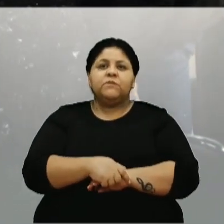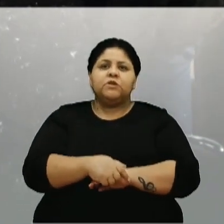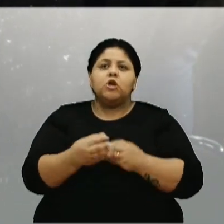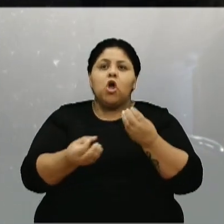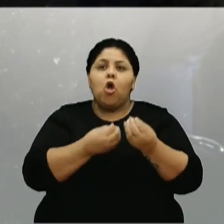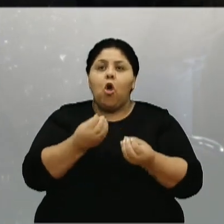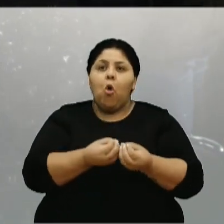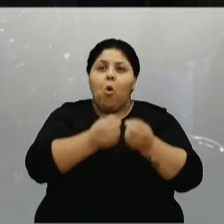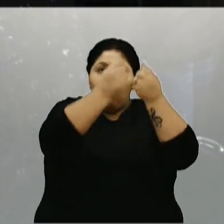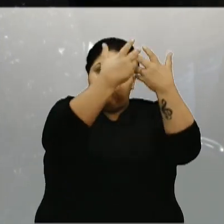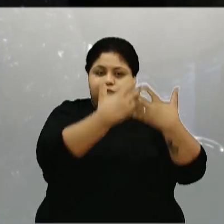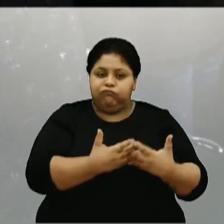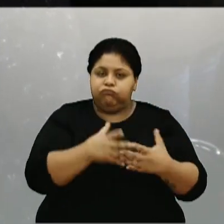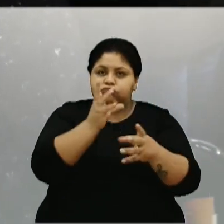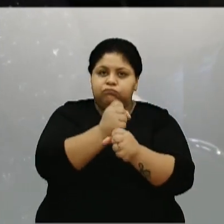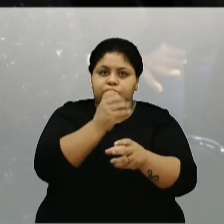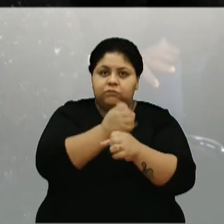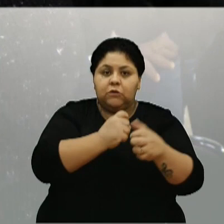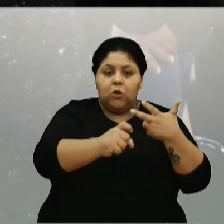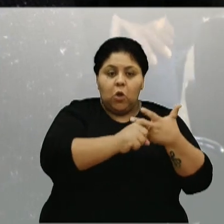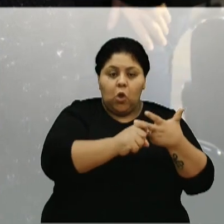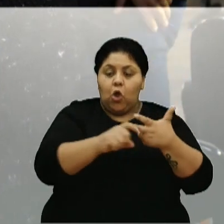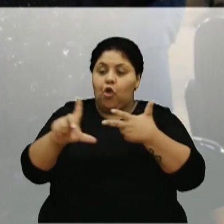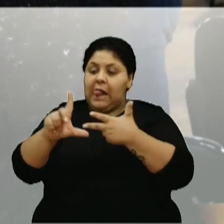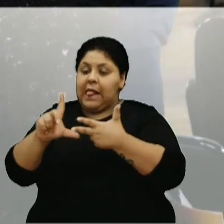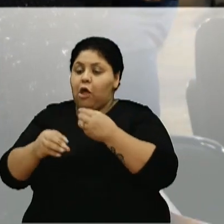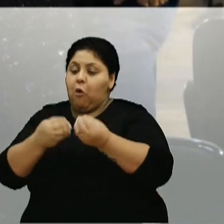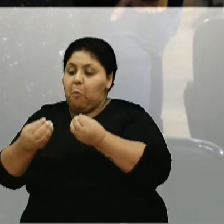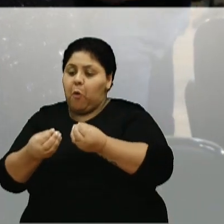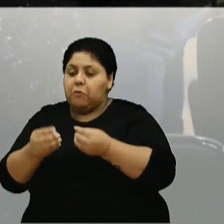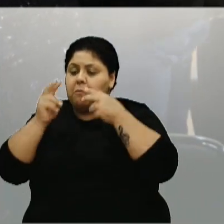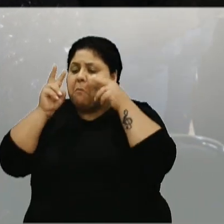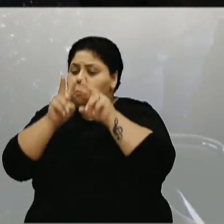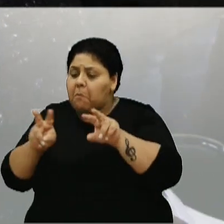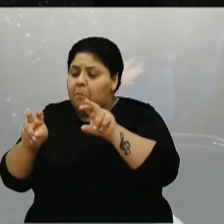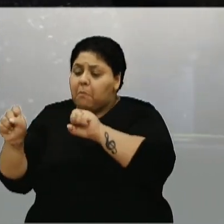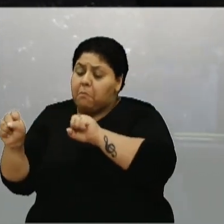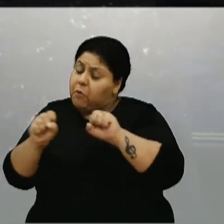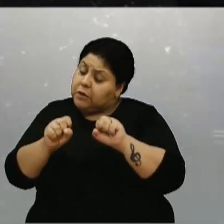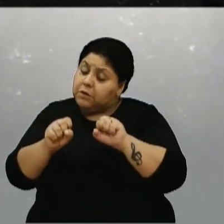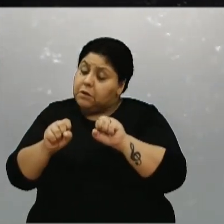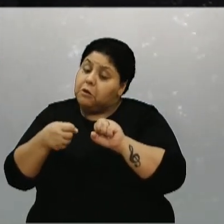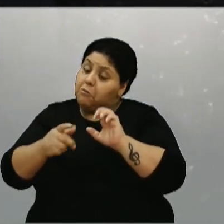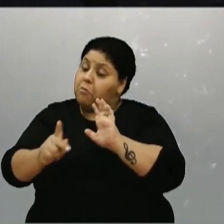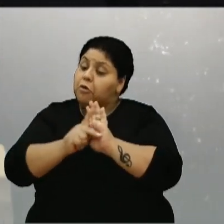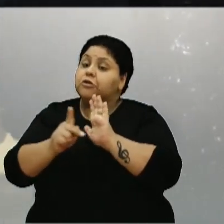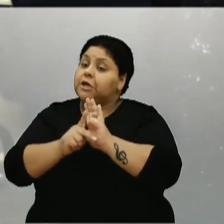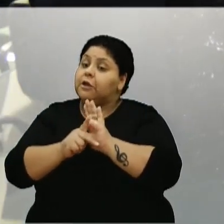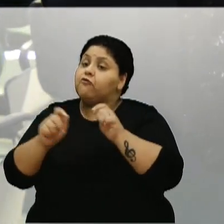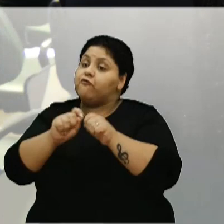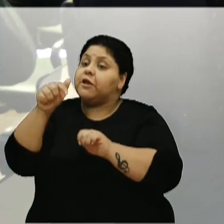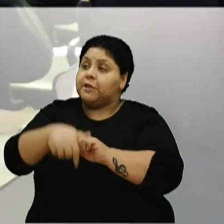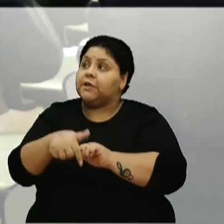essa prestação de contas do Executivo, o Legislativo pode olhar para isso e ver se há possibilidade de projetos a serem realizados na cidade,